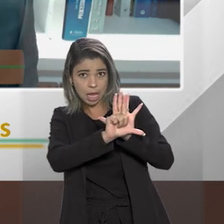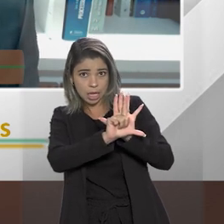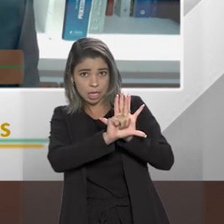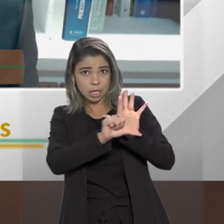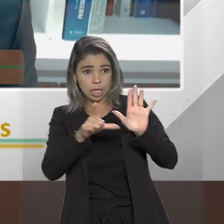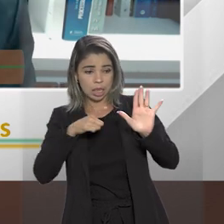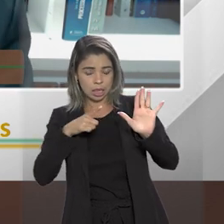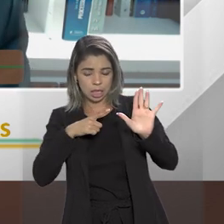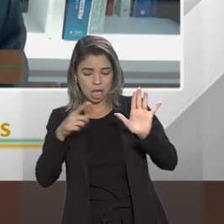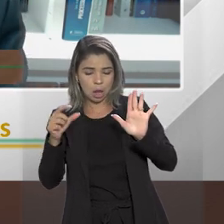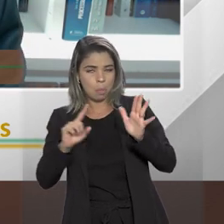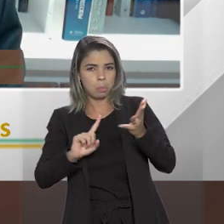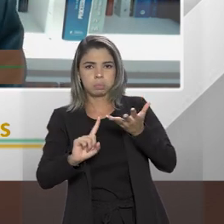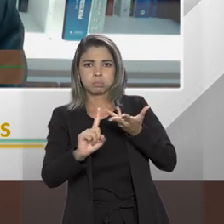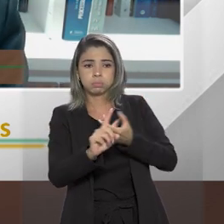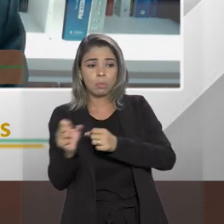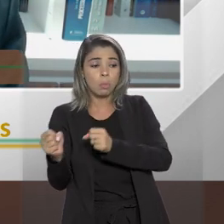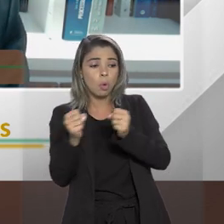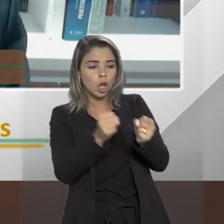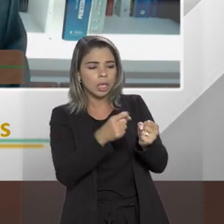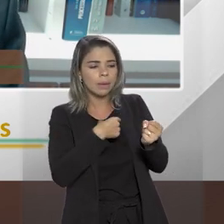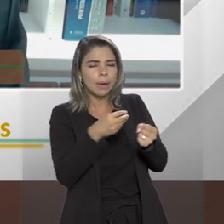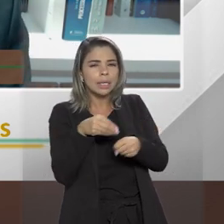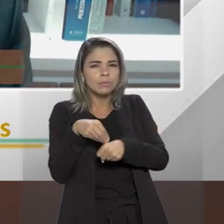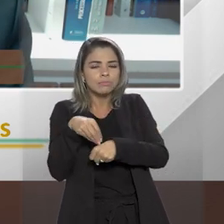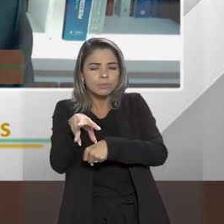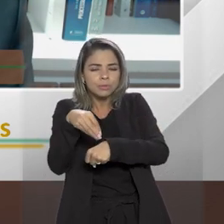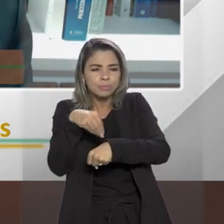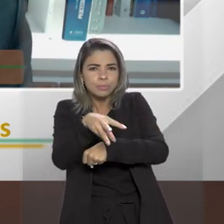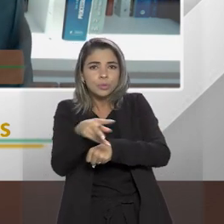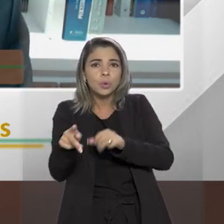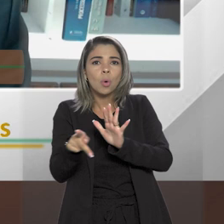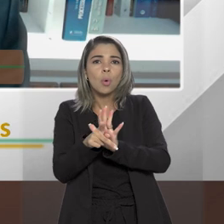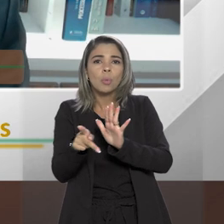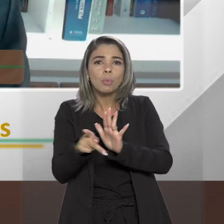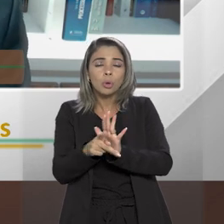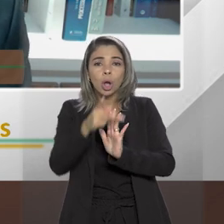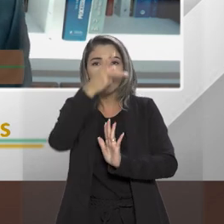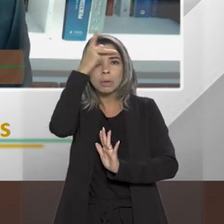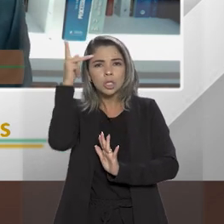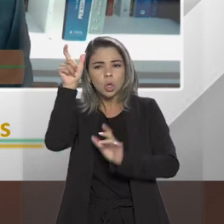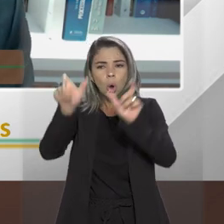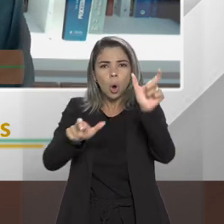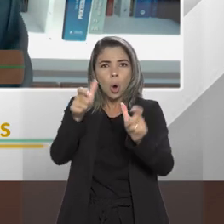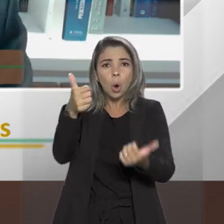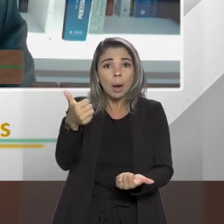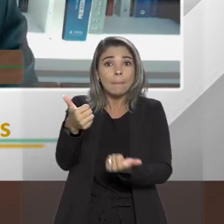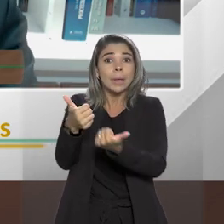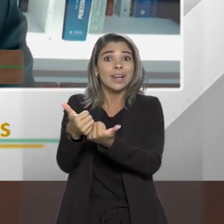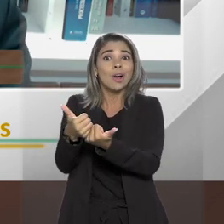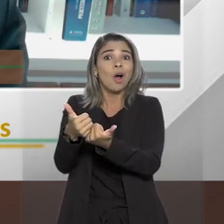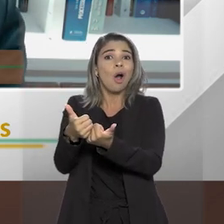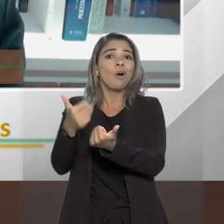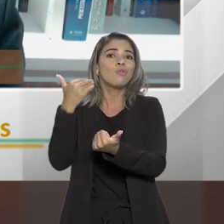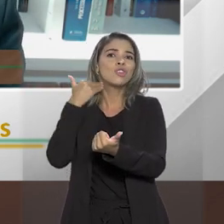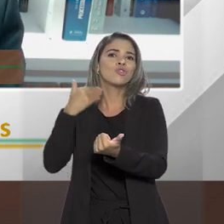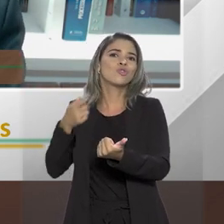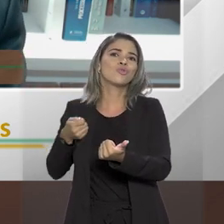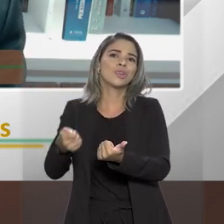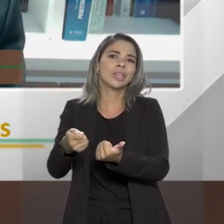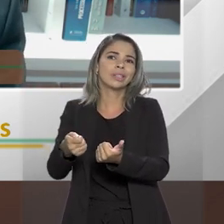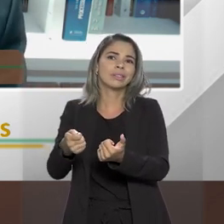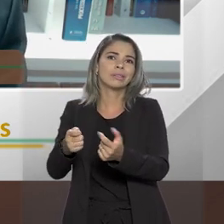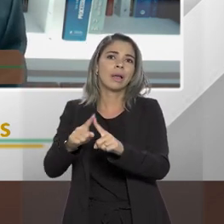do juiz e entrega esses poderes a auxiliares, assessores do juiz, mas que fazem parte